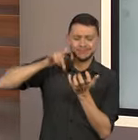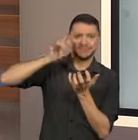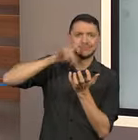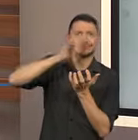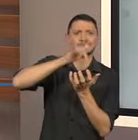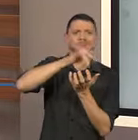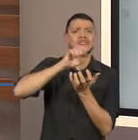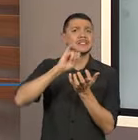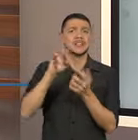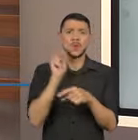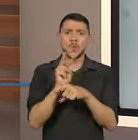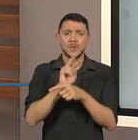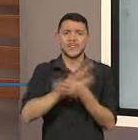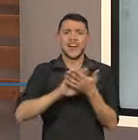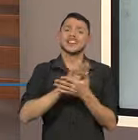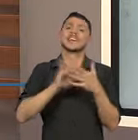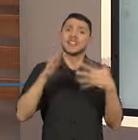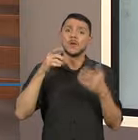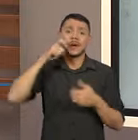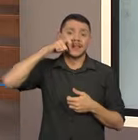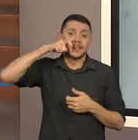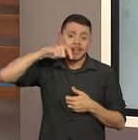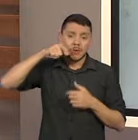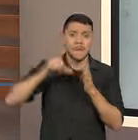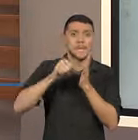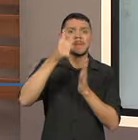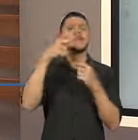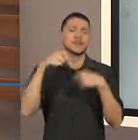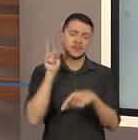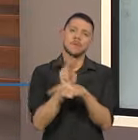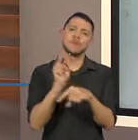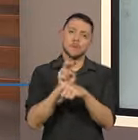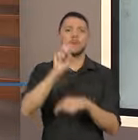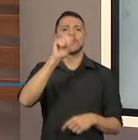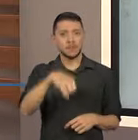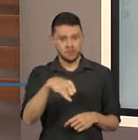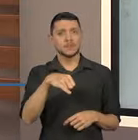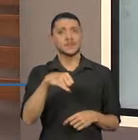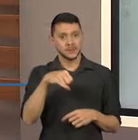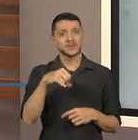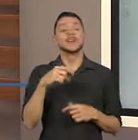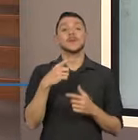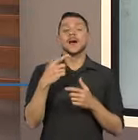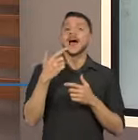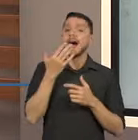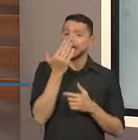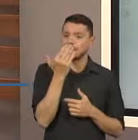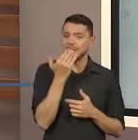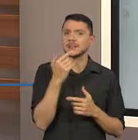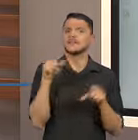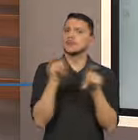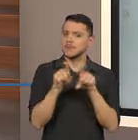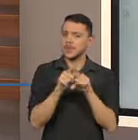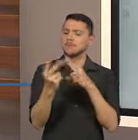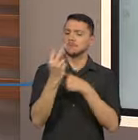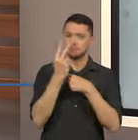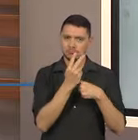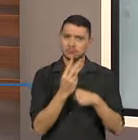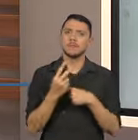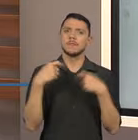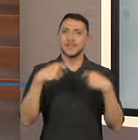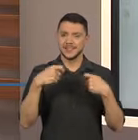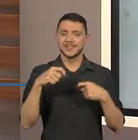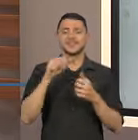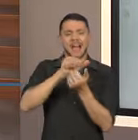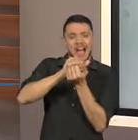é muito importante também. Porque se falta dente, a sua alimentação também, todo o processo do seu corpo vai ser deficitário. Você não vai